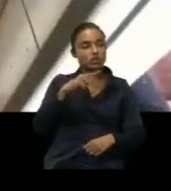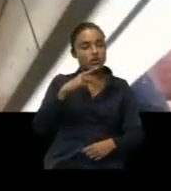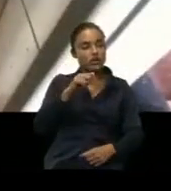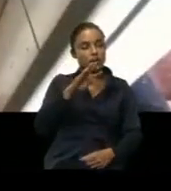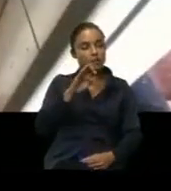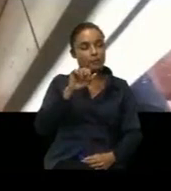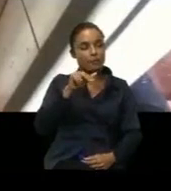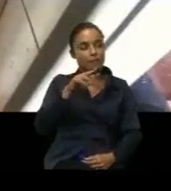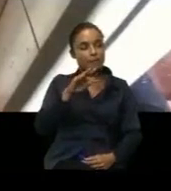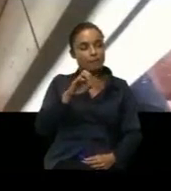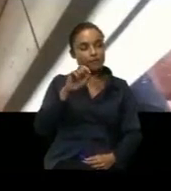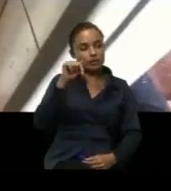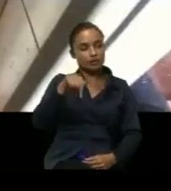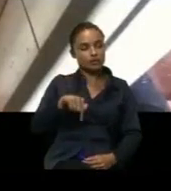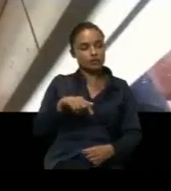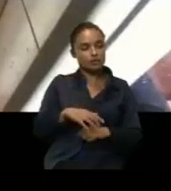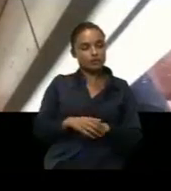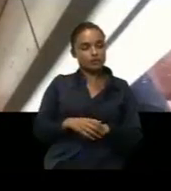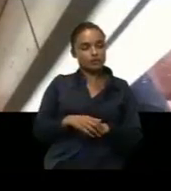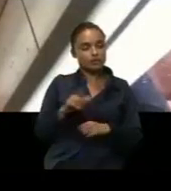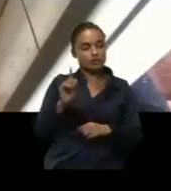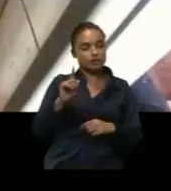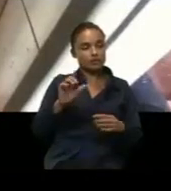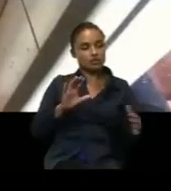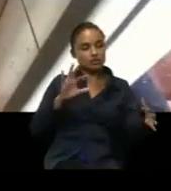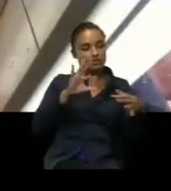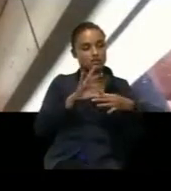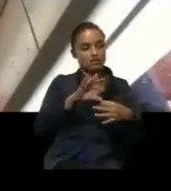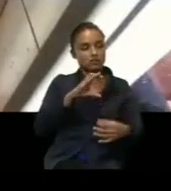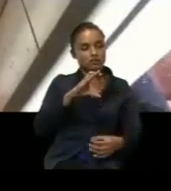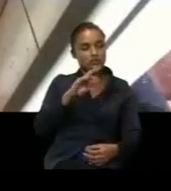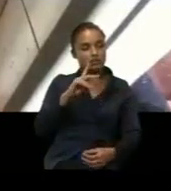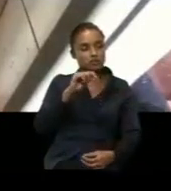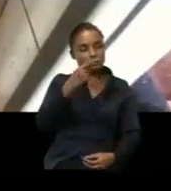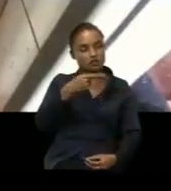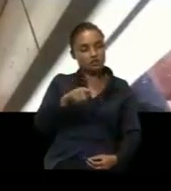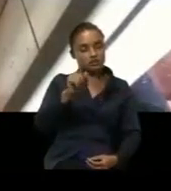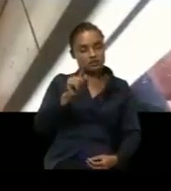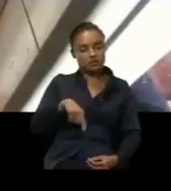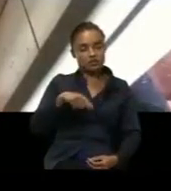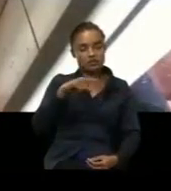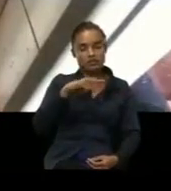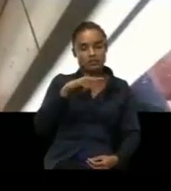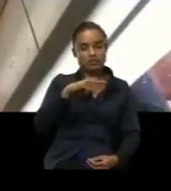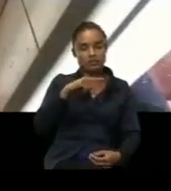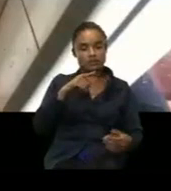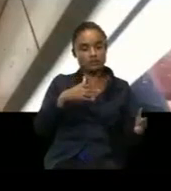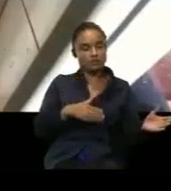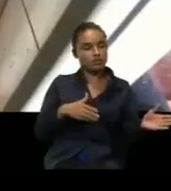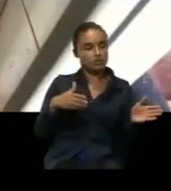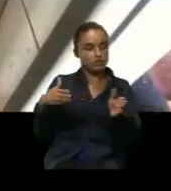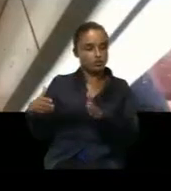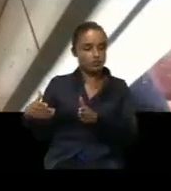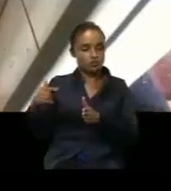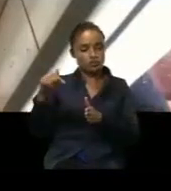ela não está diretamente no chão. Então, tem um... Como é que é o nome? Tem